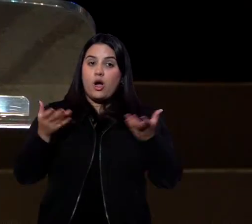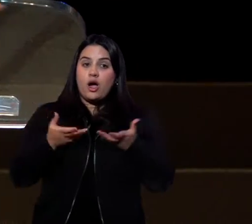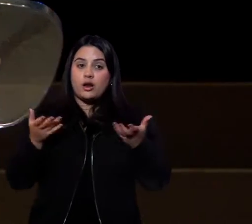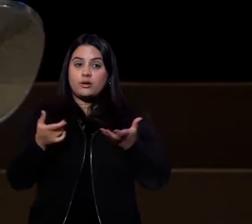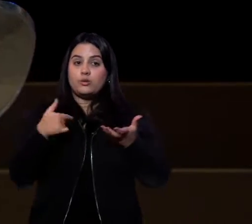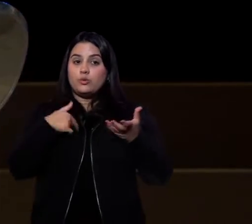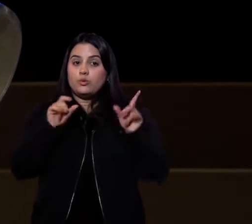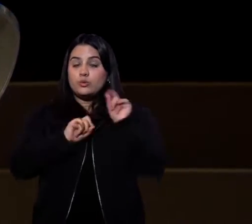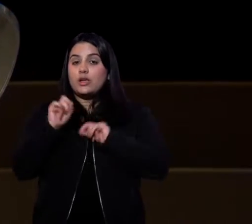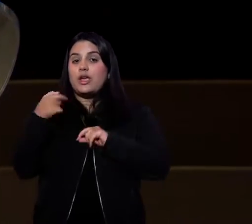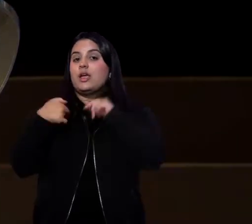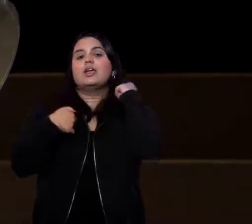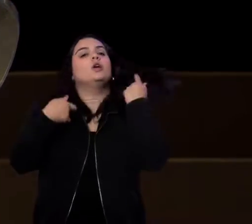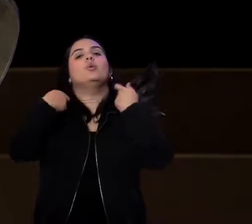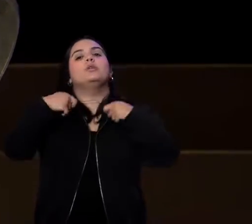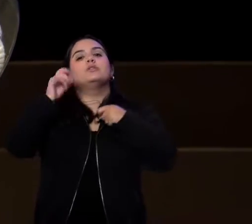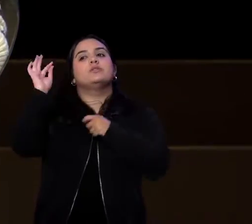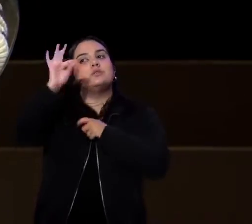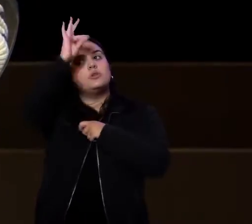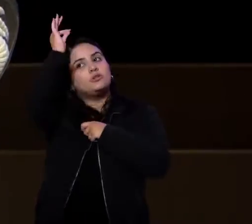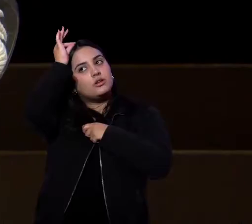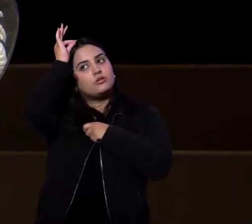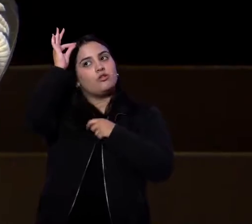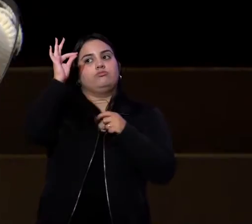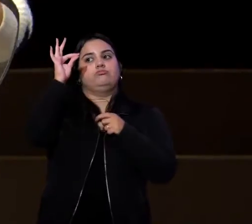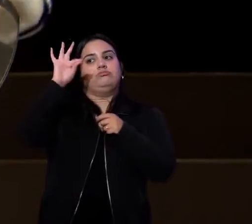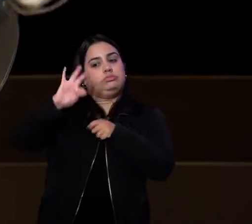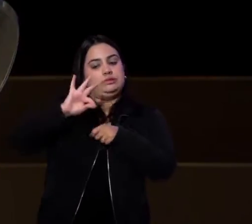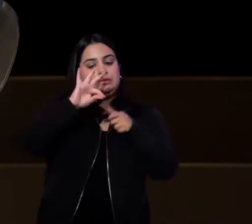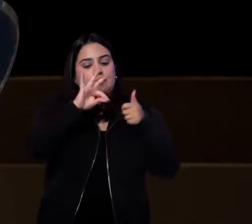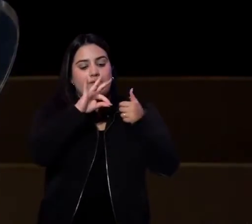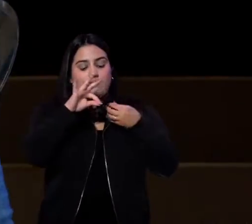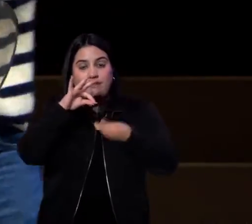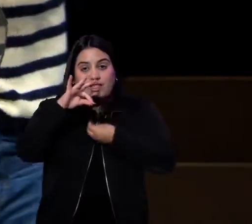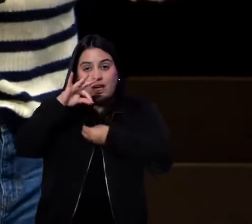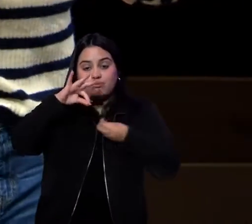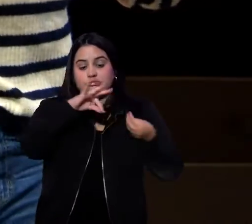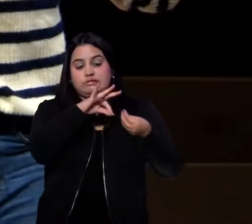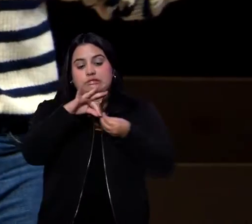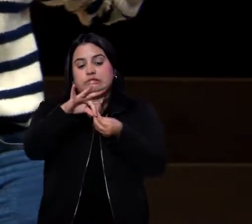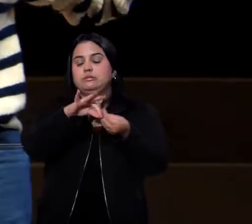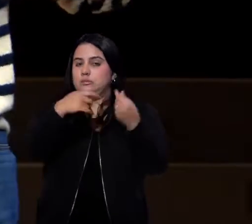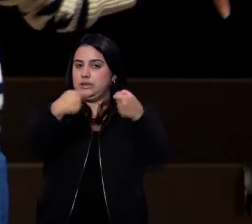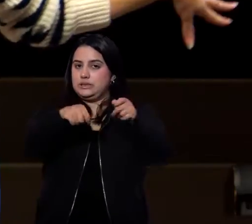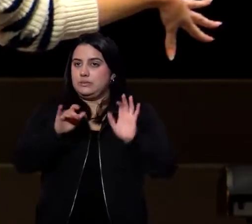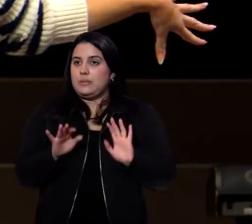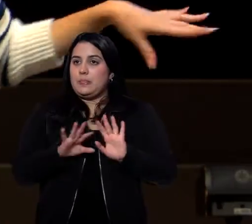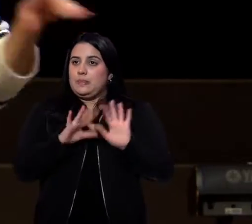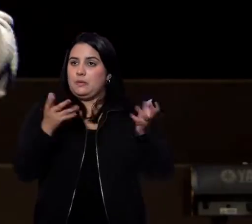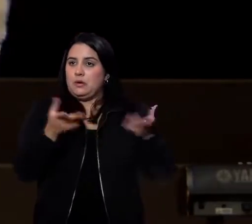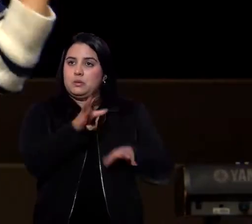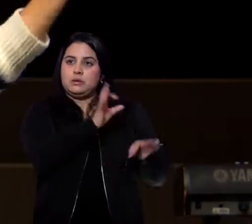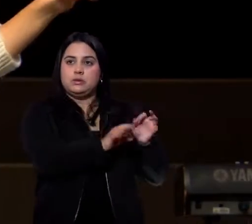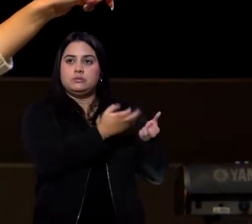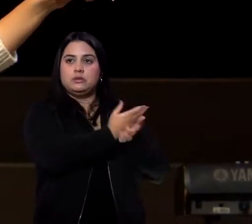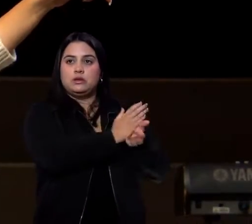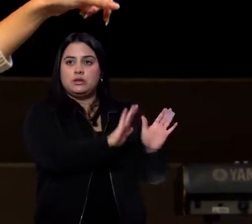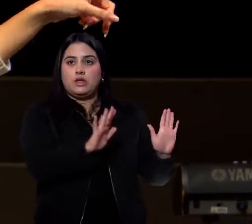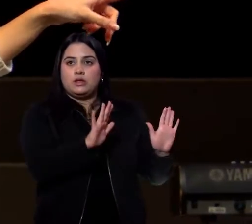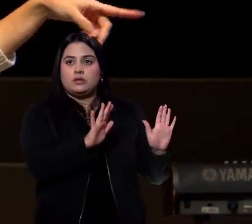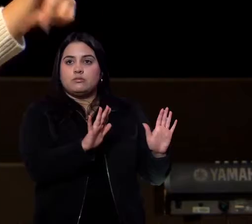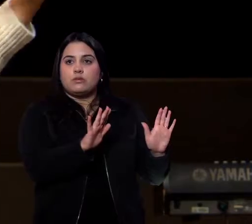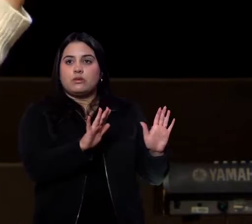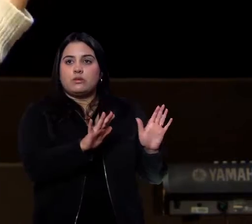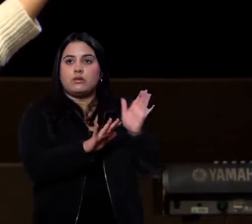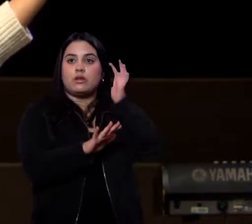ser guiada pelo Espírito Santo. Então, a gente deixa o tribunal para lá agora. A gente só olha para o tribunal de